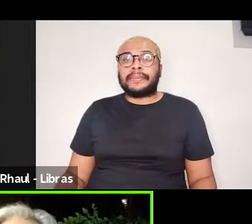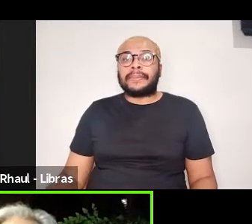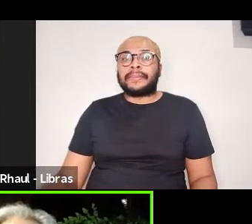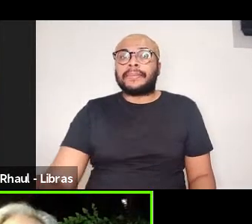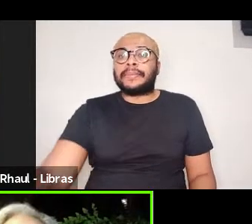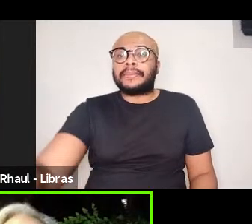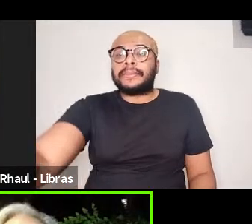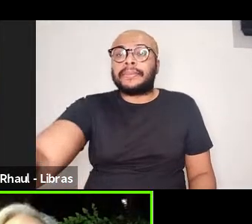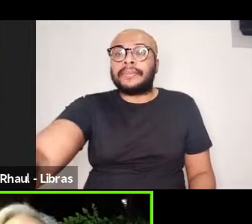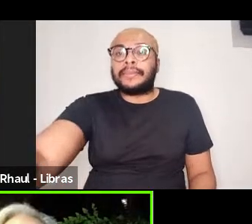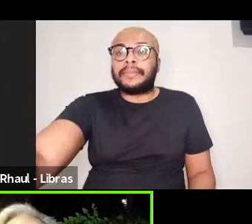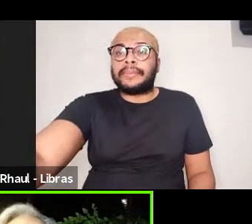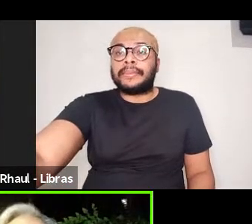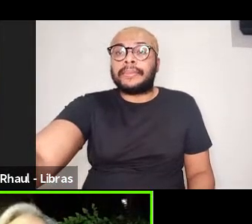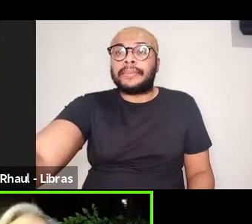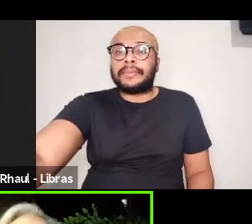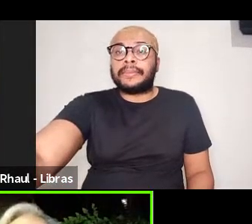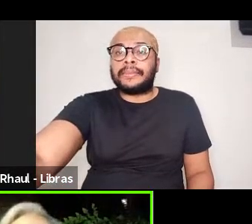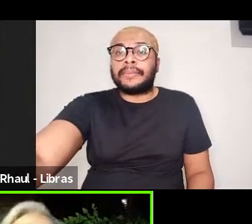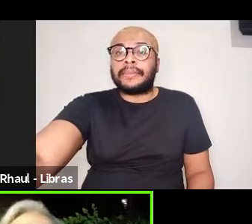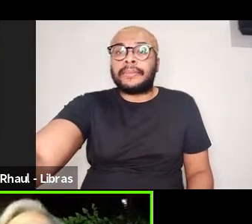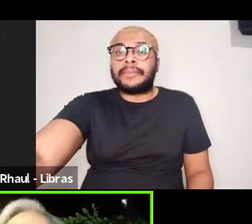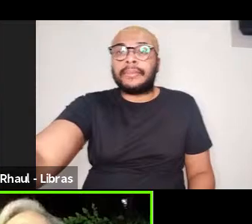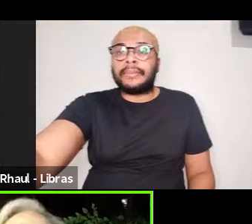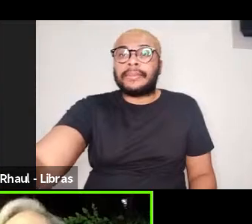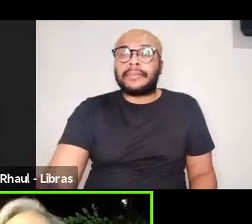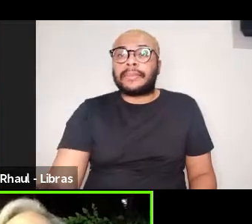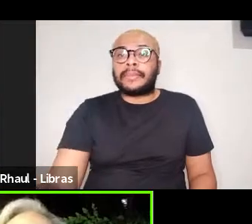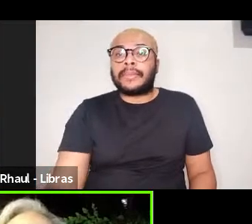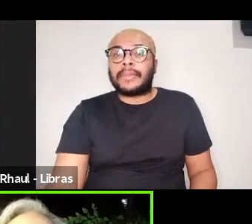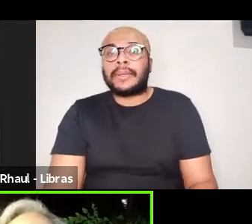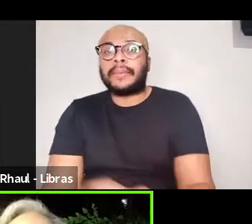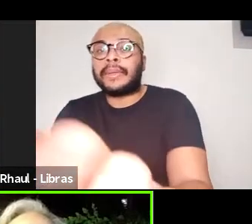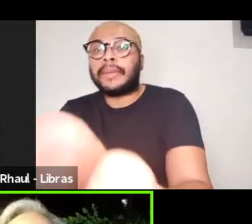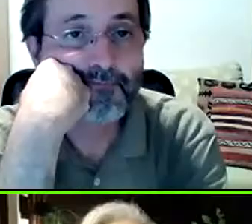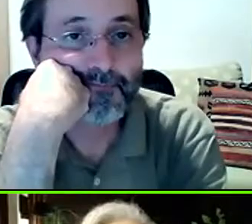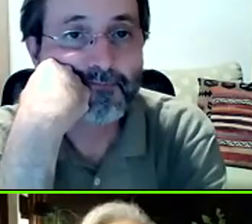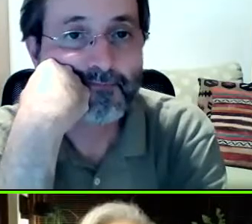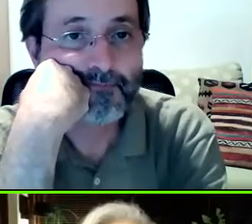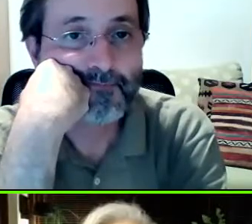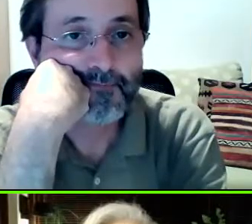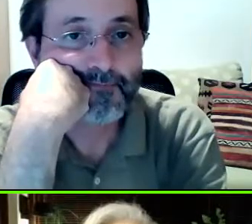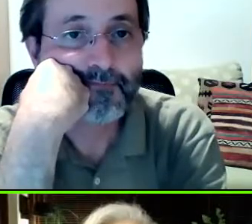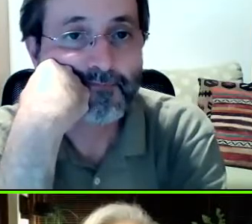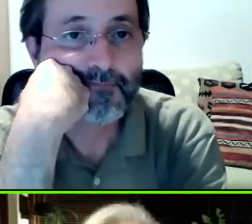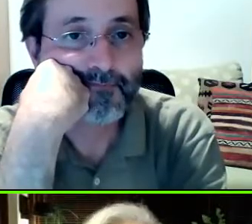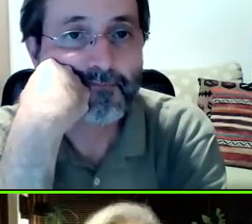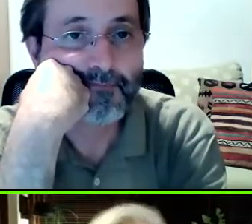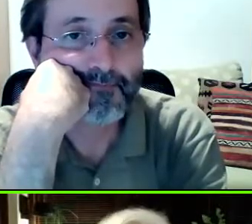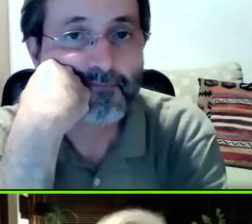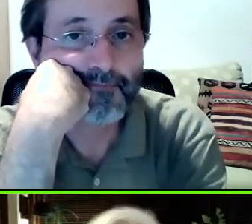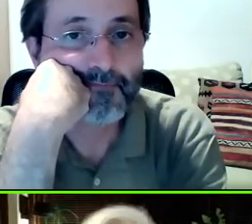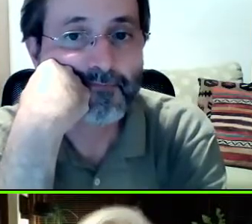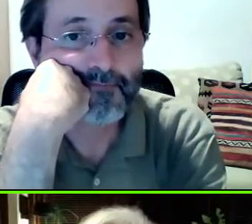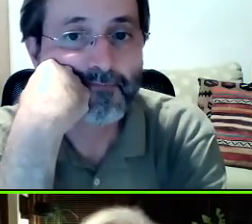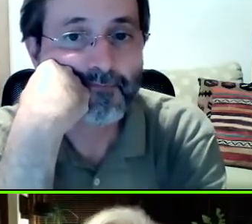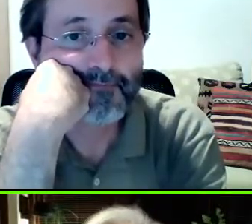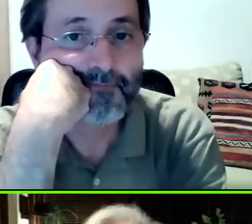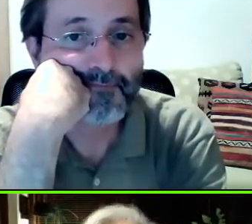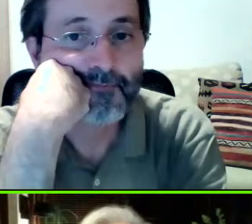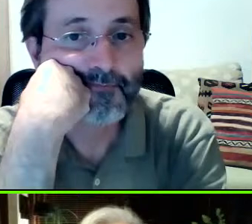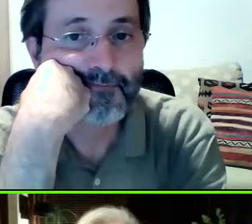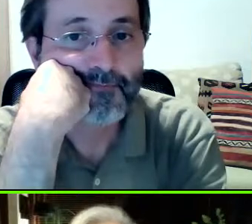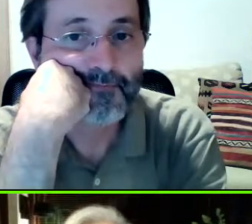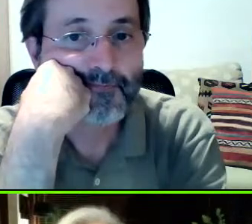nós temos que colocar no planejamento para daqui a um ano, dois anos, nas nossas revistas, ou nas resenhas